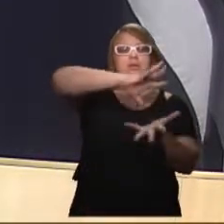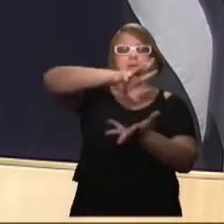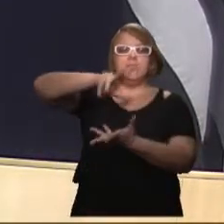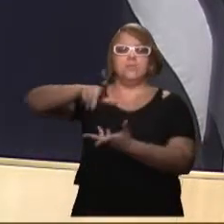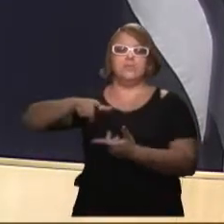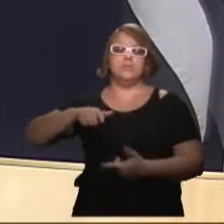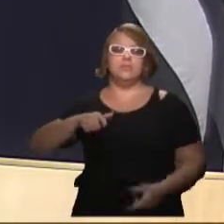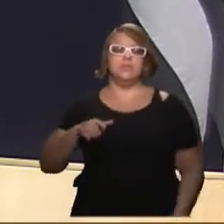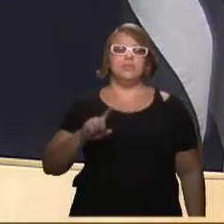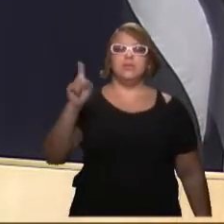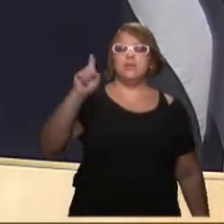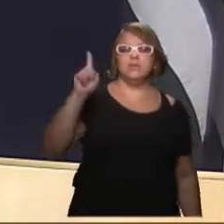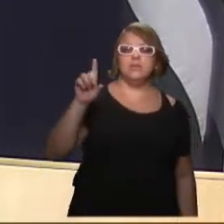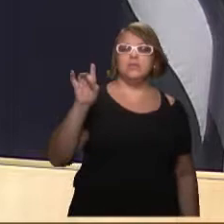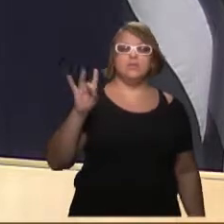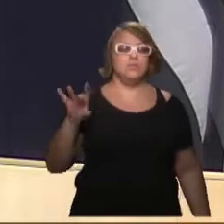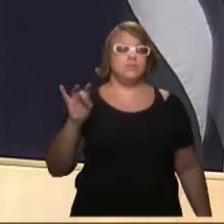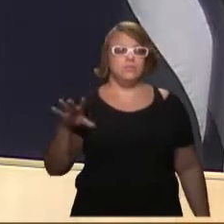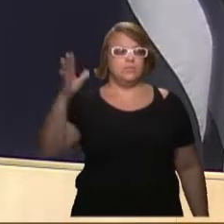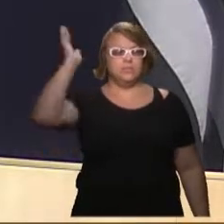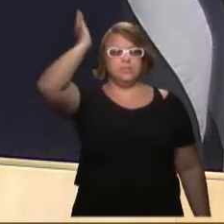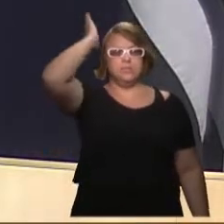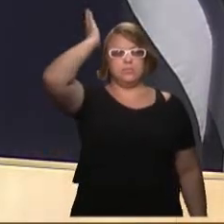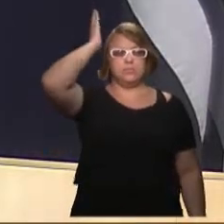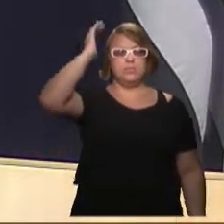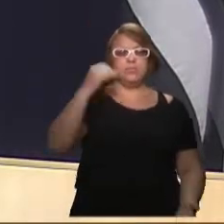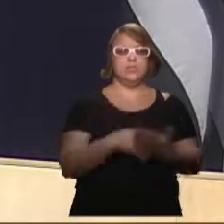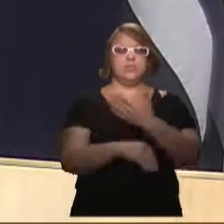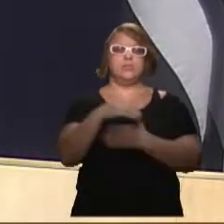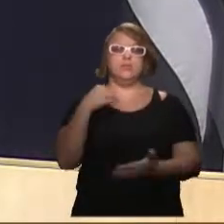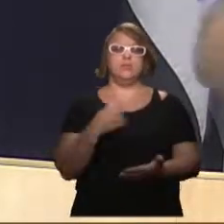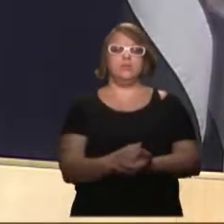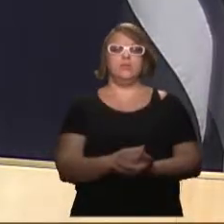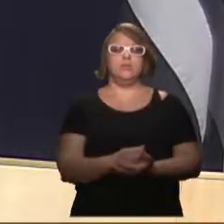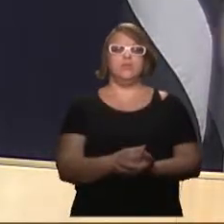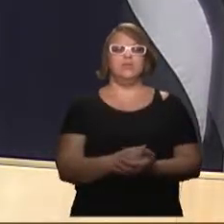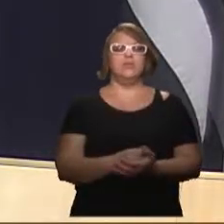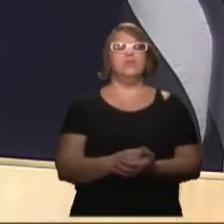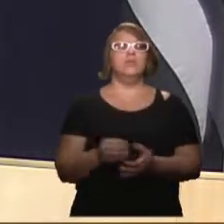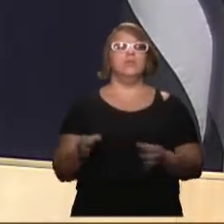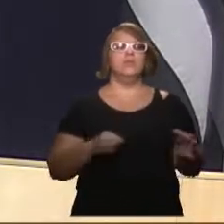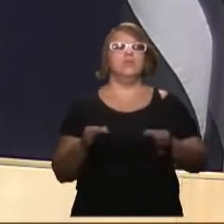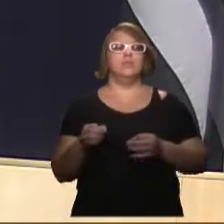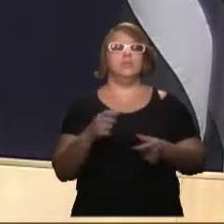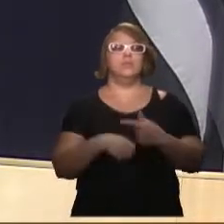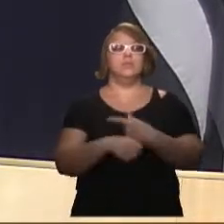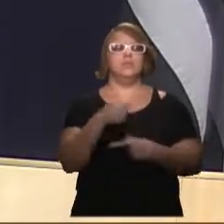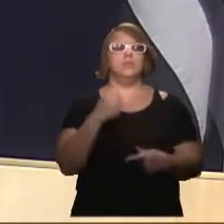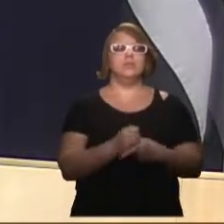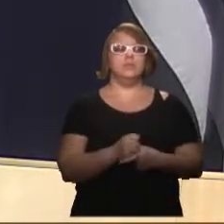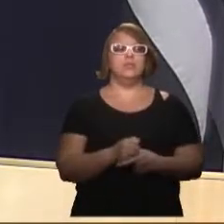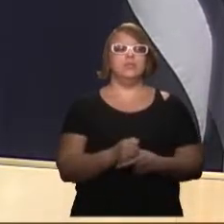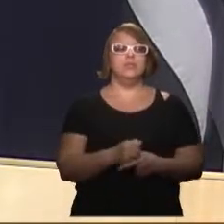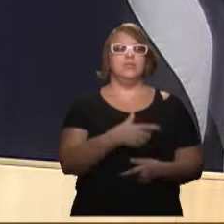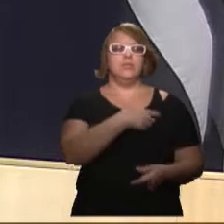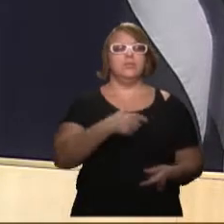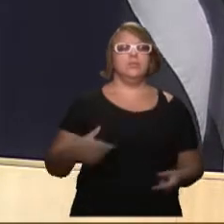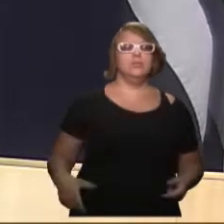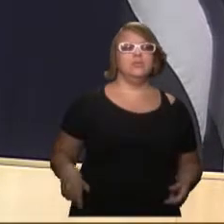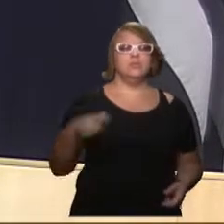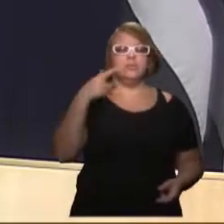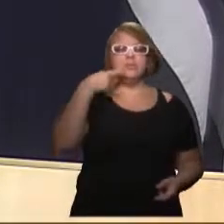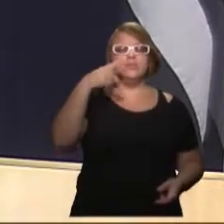Brasil. E todos esses programas assistenciais, quando o governo fala, ele fala a partir de uma concepção, de uma leitura até